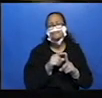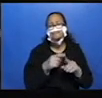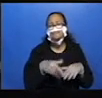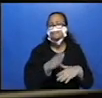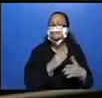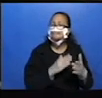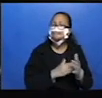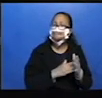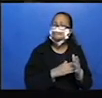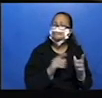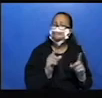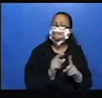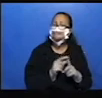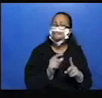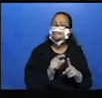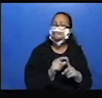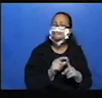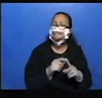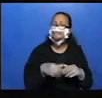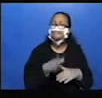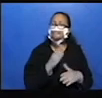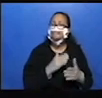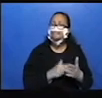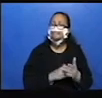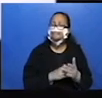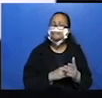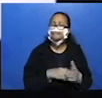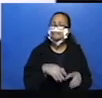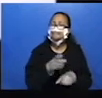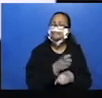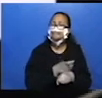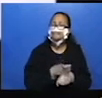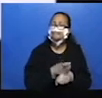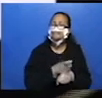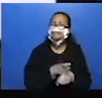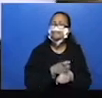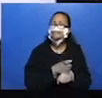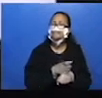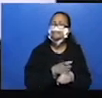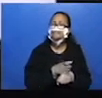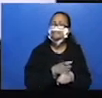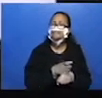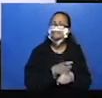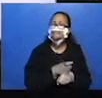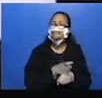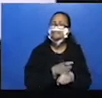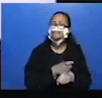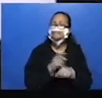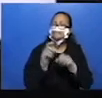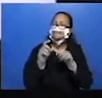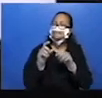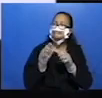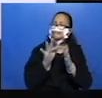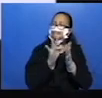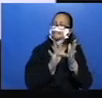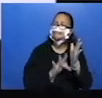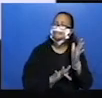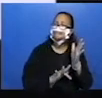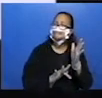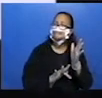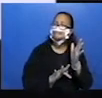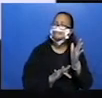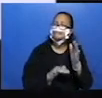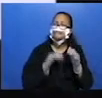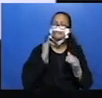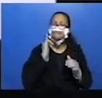essas palavras, todas elas são adjetivos. Nos trechos a seguir, que pertencem à